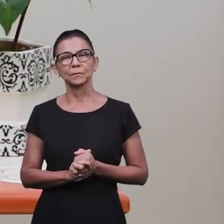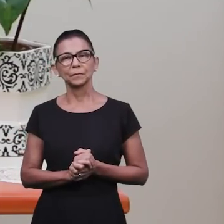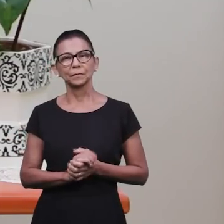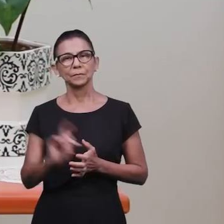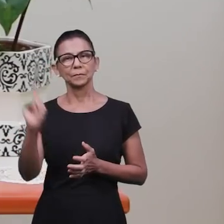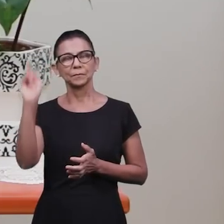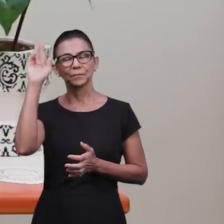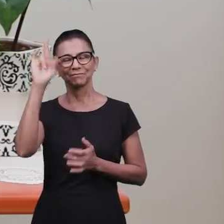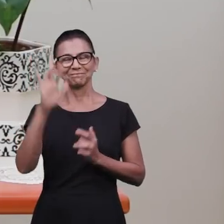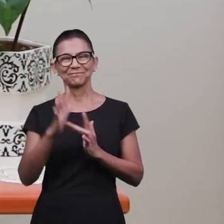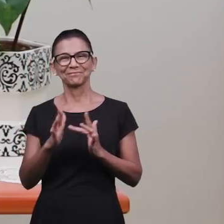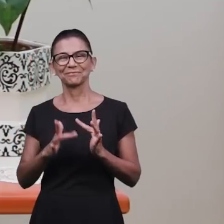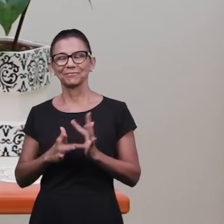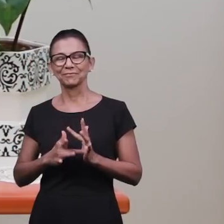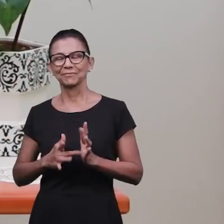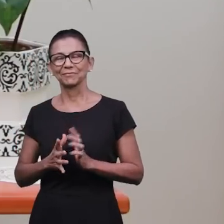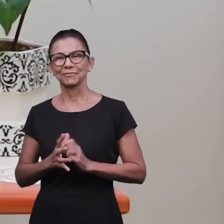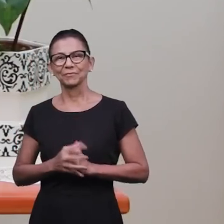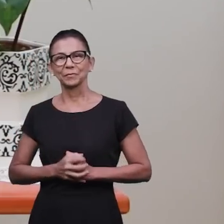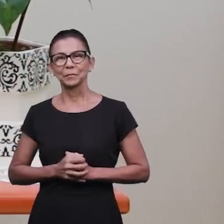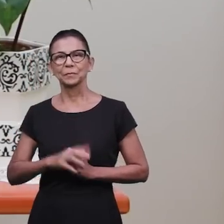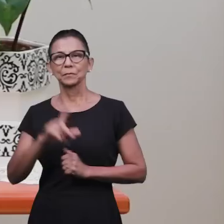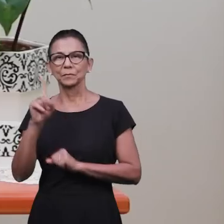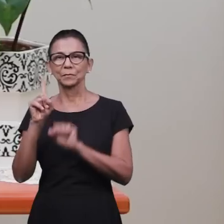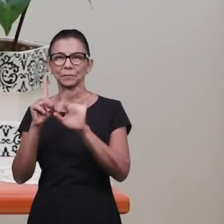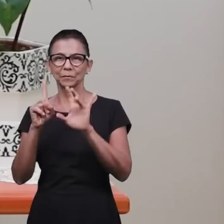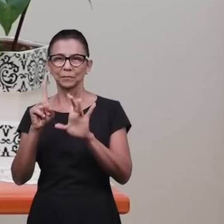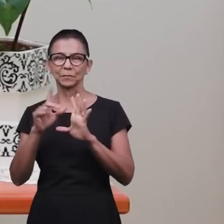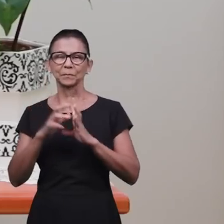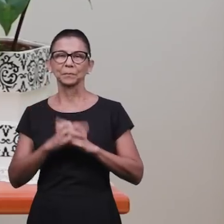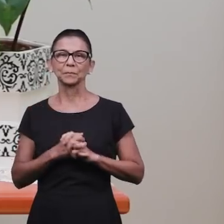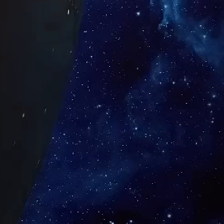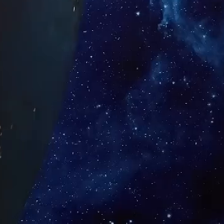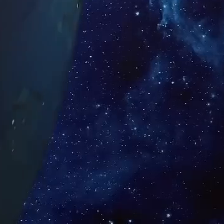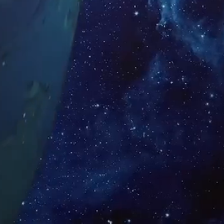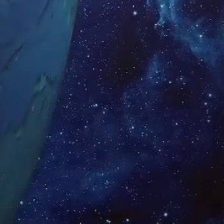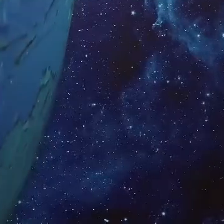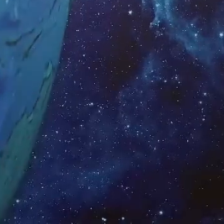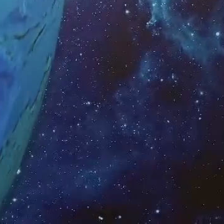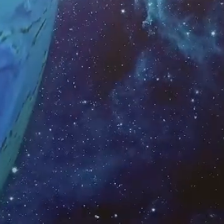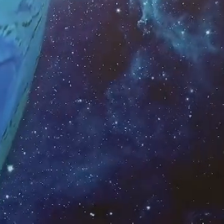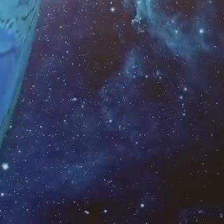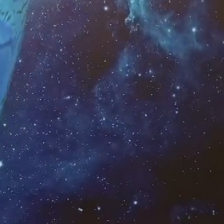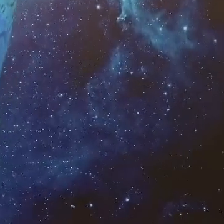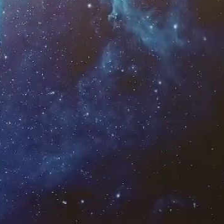despedimos a todos, né, com a paz do Senhor Jesus. Deus os abençoe.